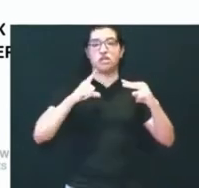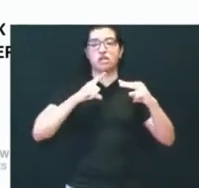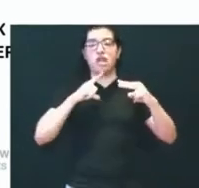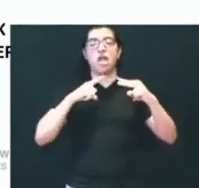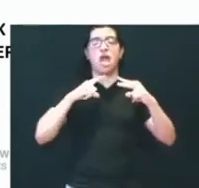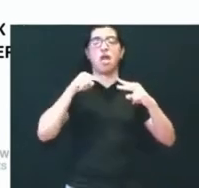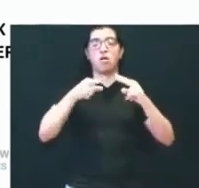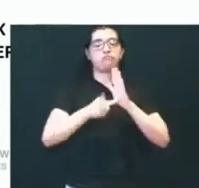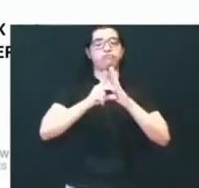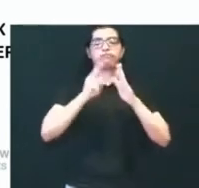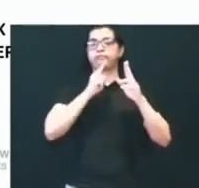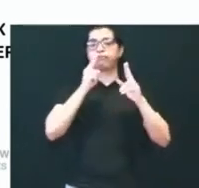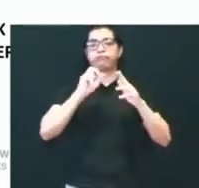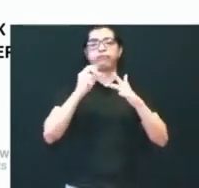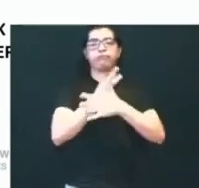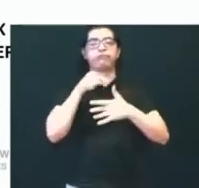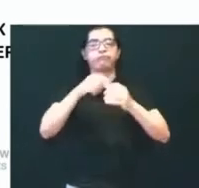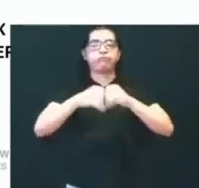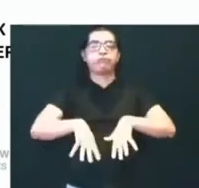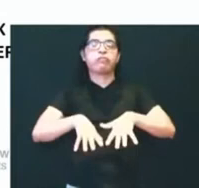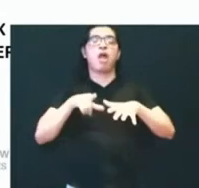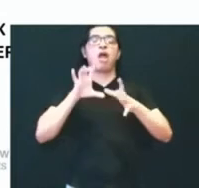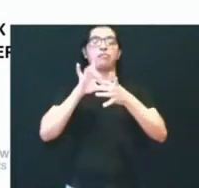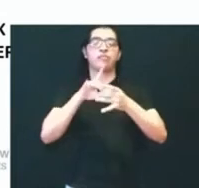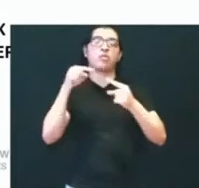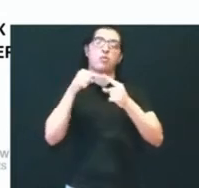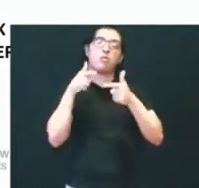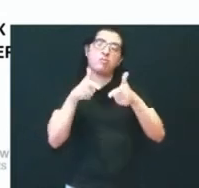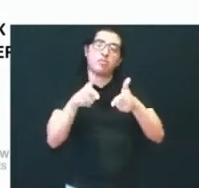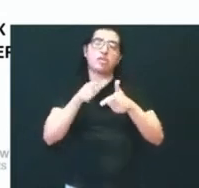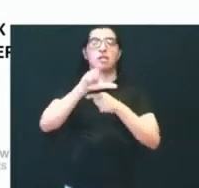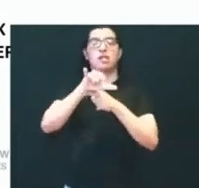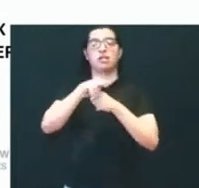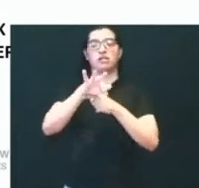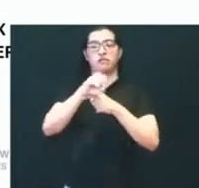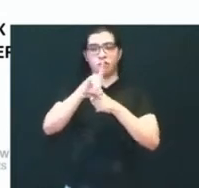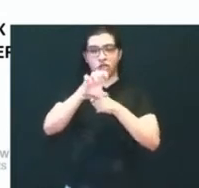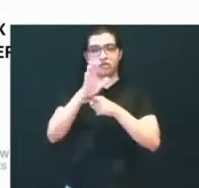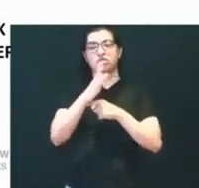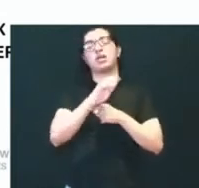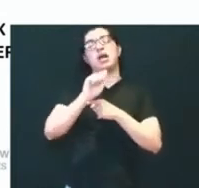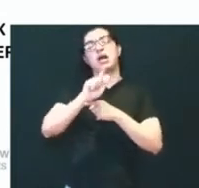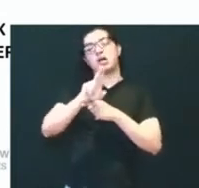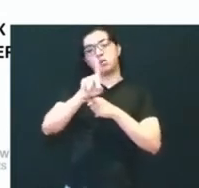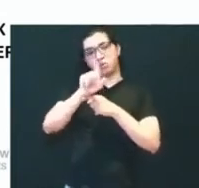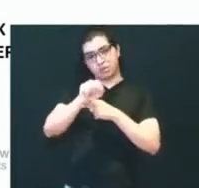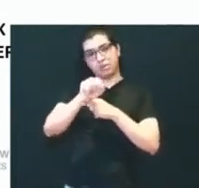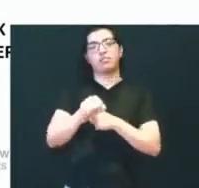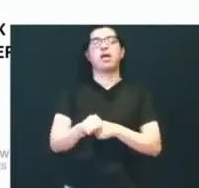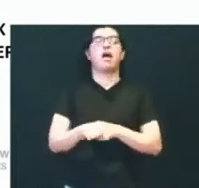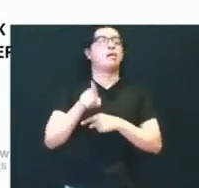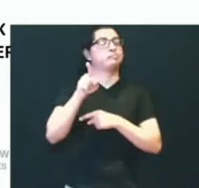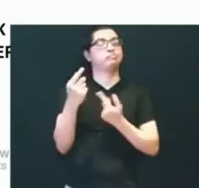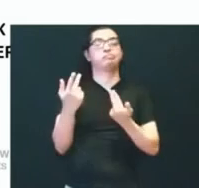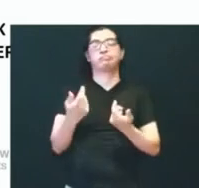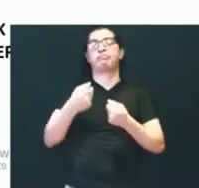fase precoce do seu desenvolvimento, a gente vai ter a leucemia linfóide aguda. Existem vários tipos de